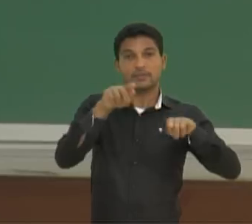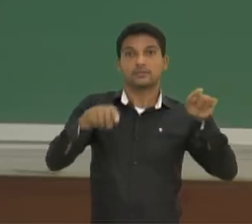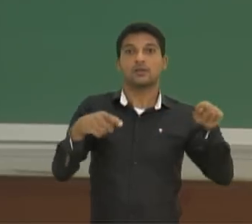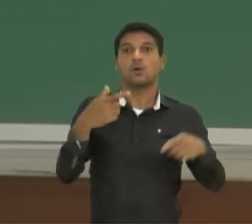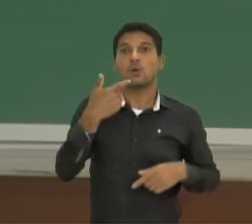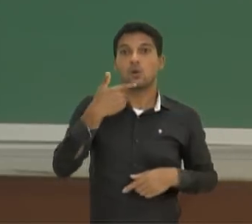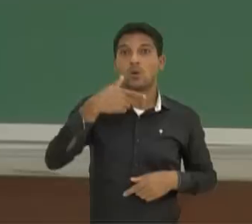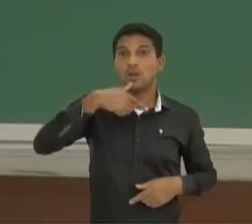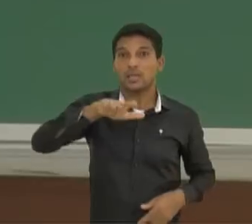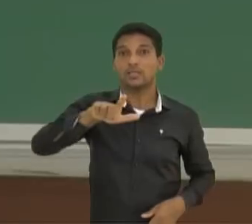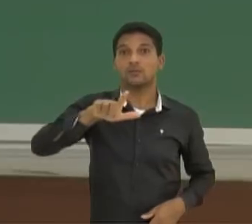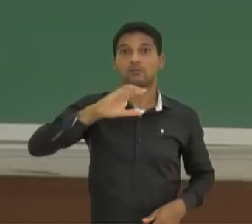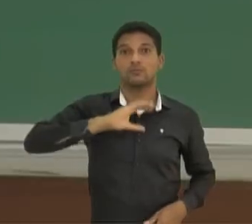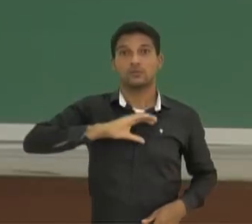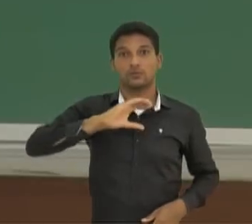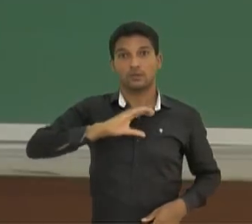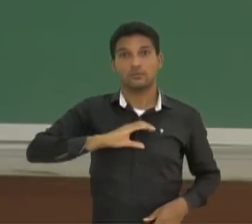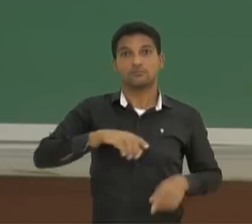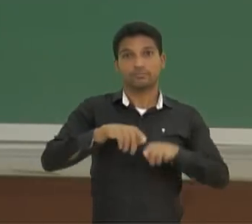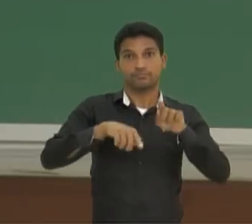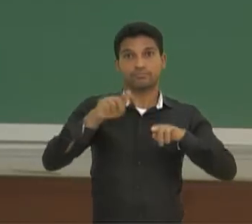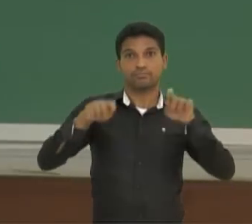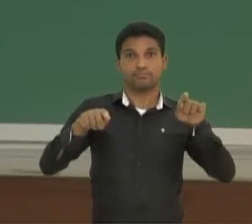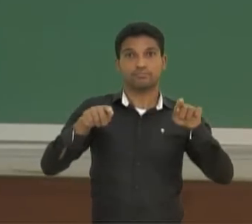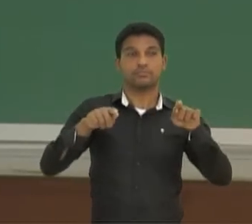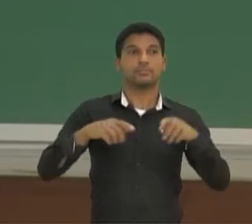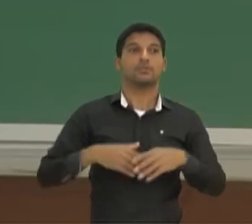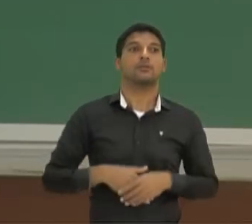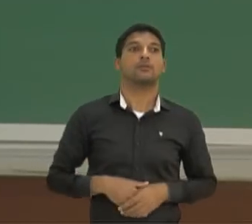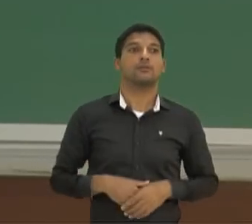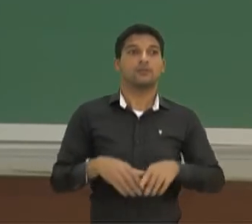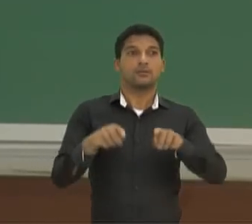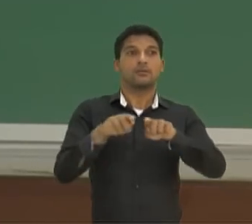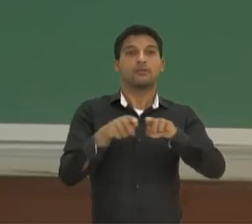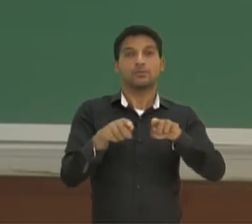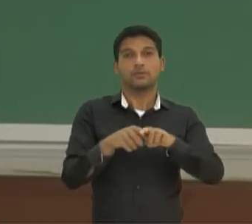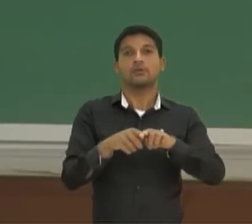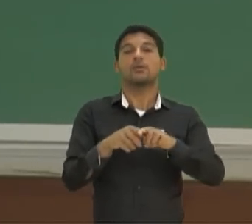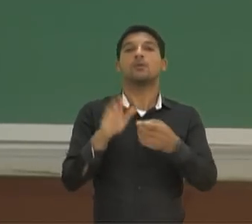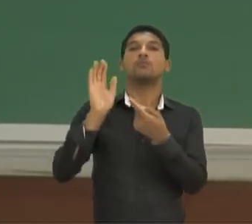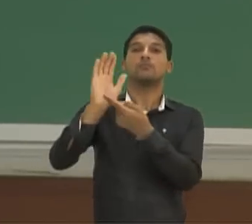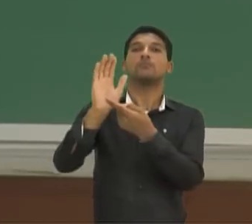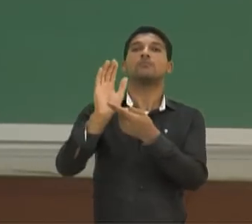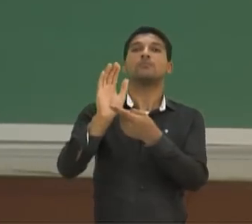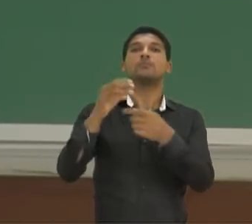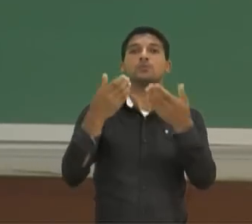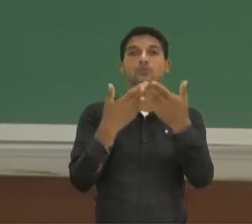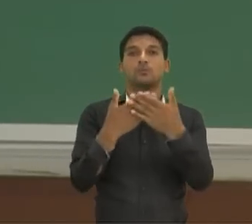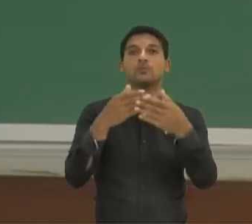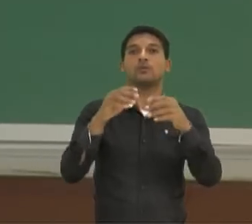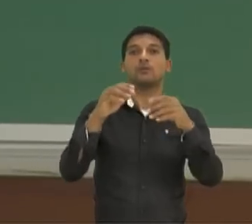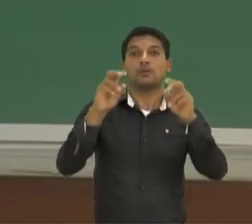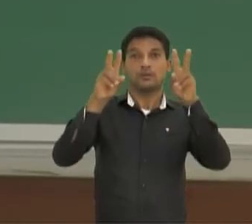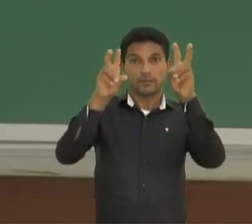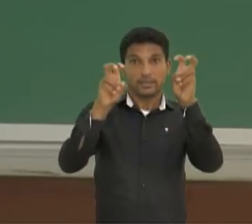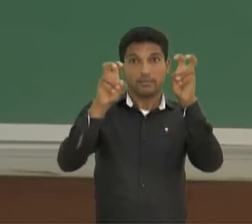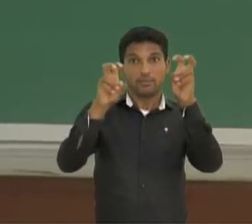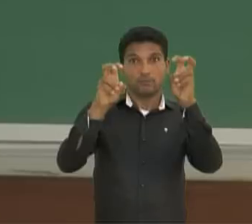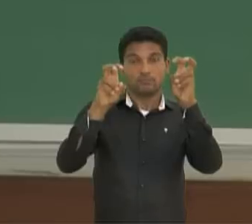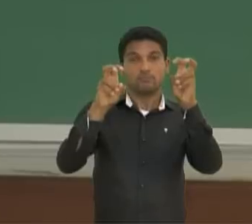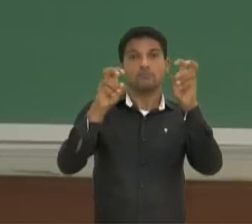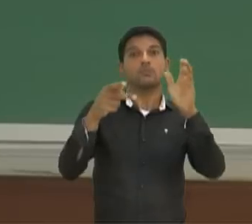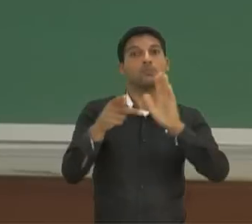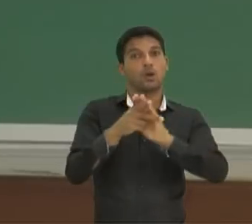da finalidade, do assunto, né, que é o tema, o contexto de produção, locutor e interlocutor, dentro das cartas de reclamação,